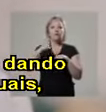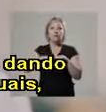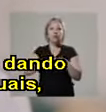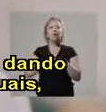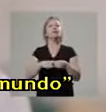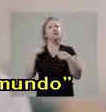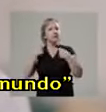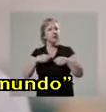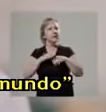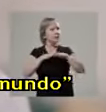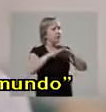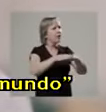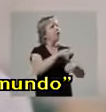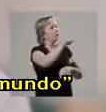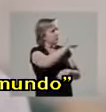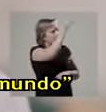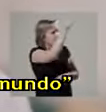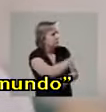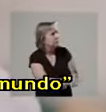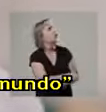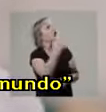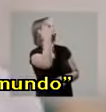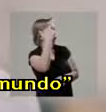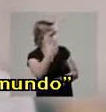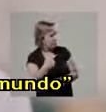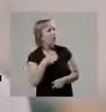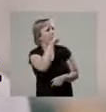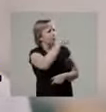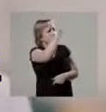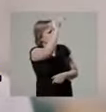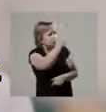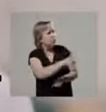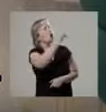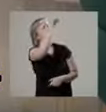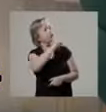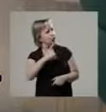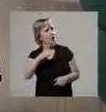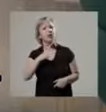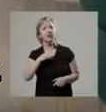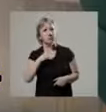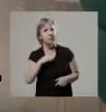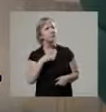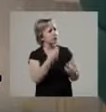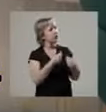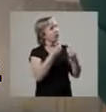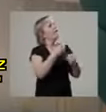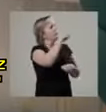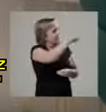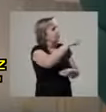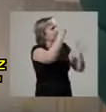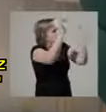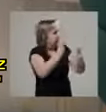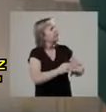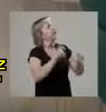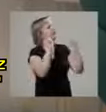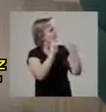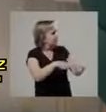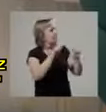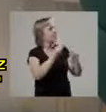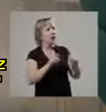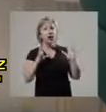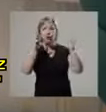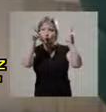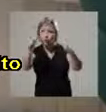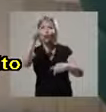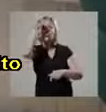ela oportunidades iguais, dizendo a ela, você é gente como todo mundo, você tem direitos como todo mundo, você pode ser feliz